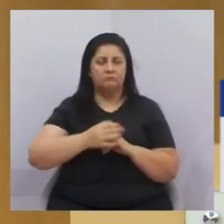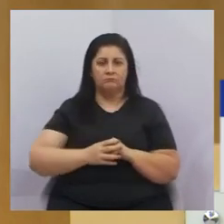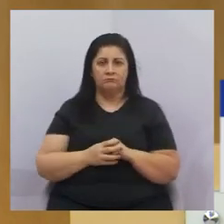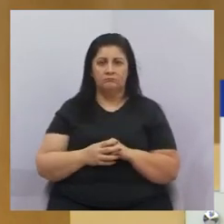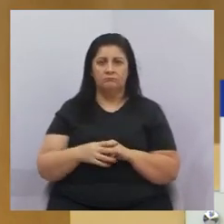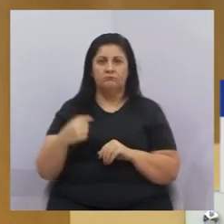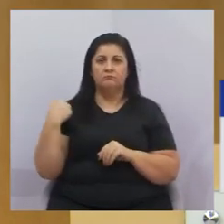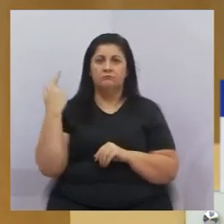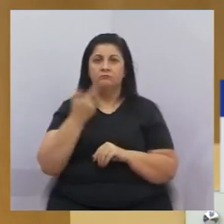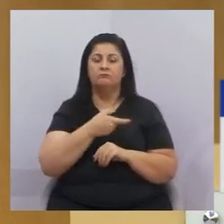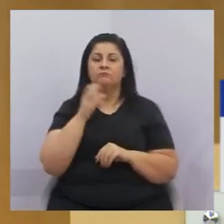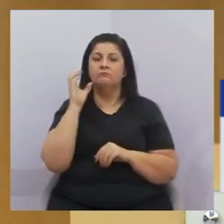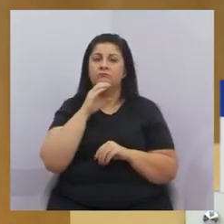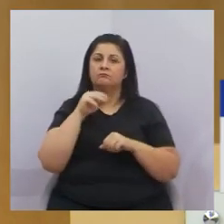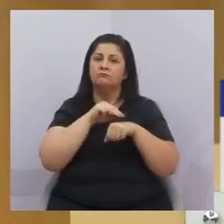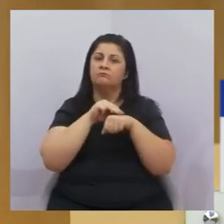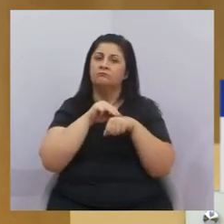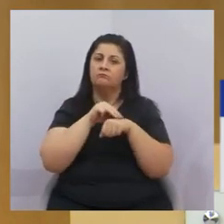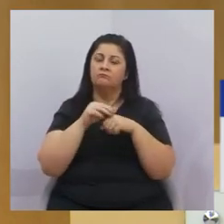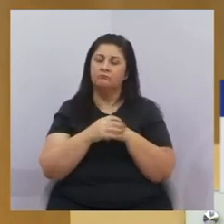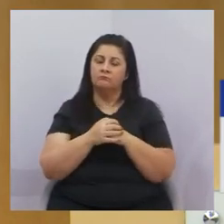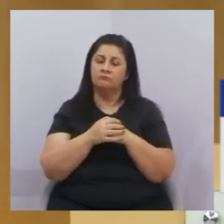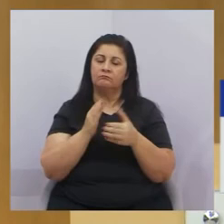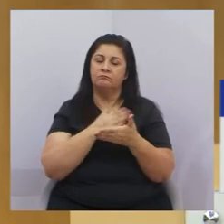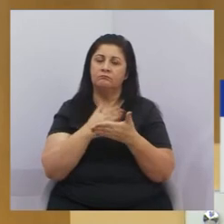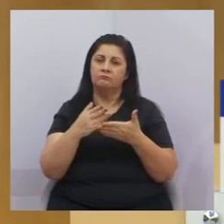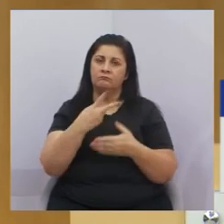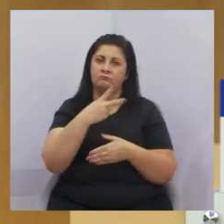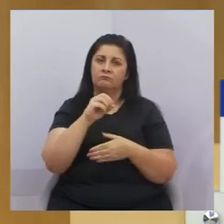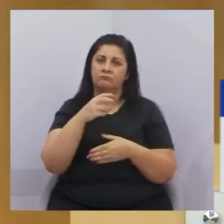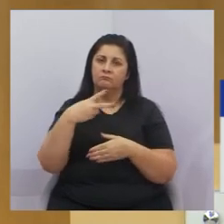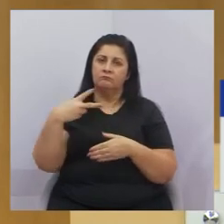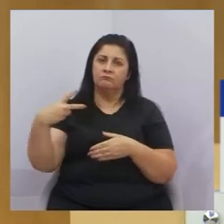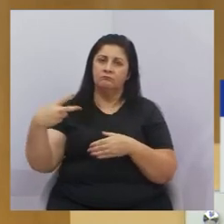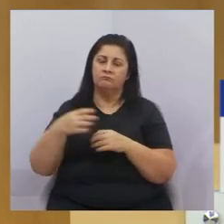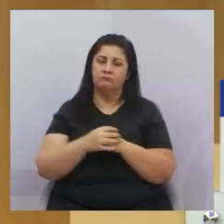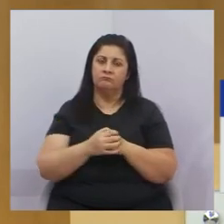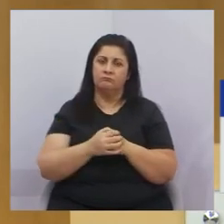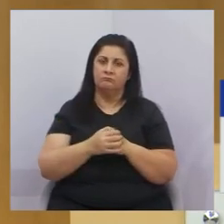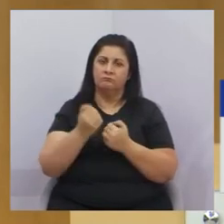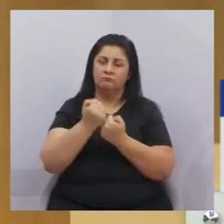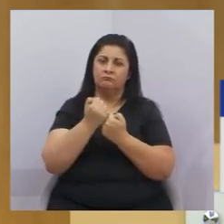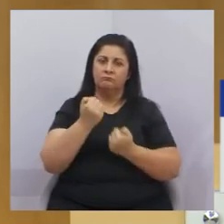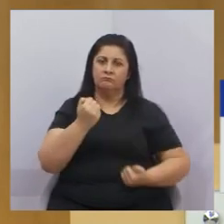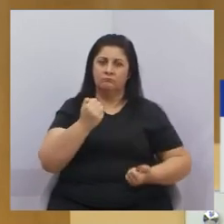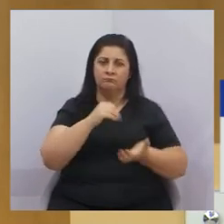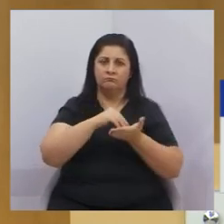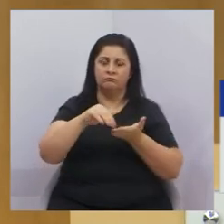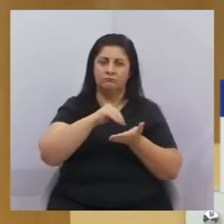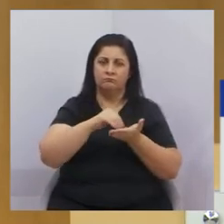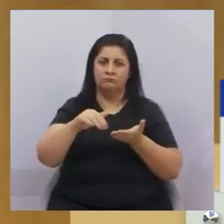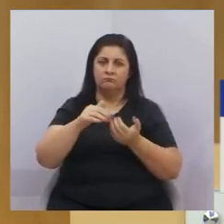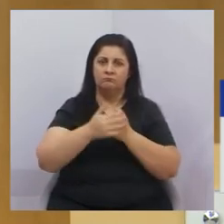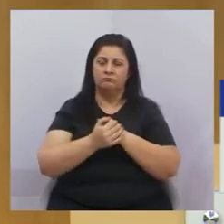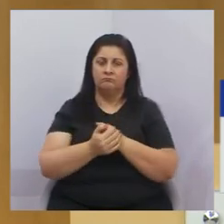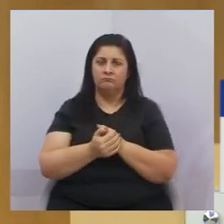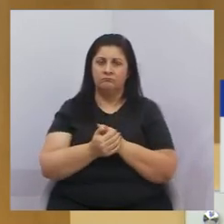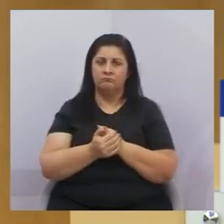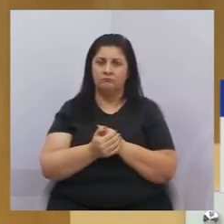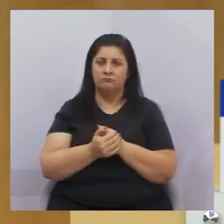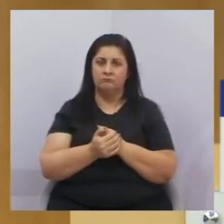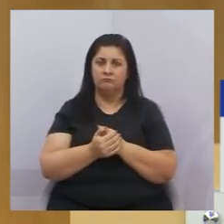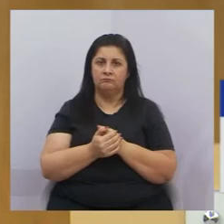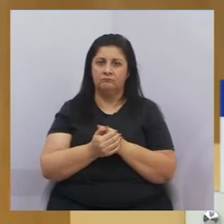em breve, estar discutindo. A partir de 2022, essa subsecretaria estará, sim,